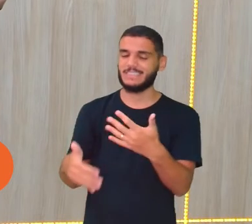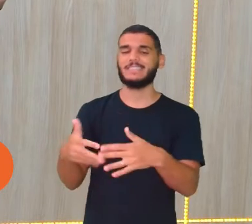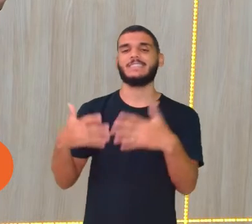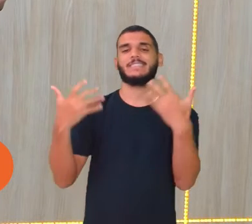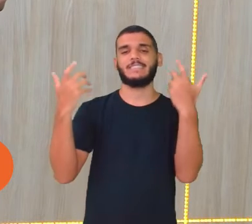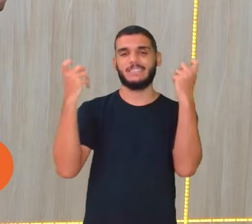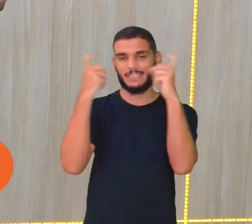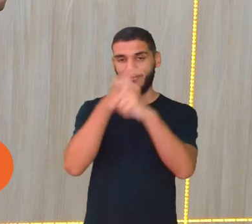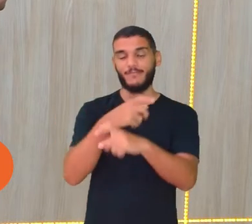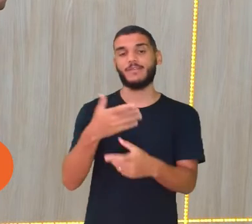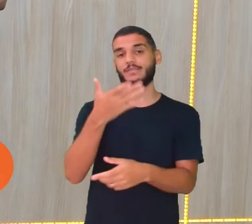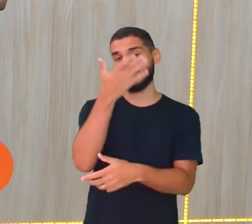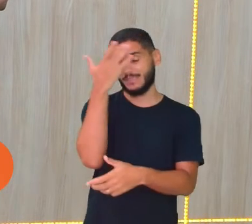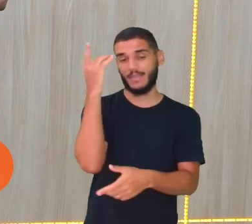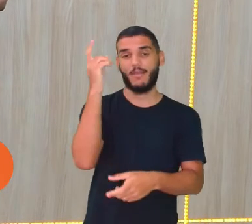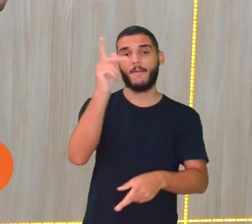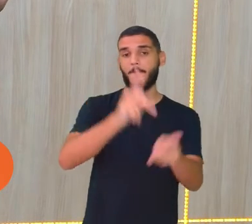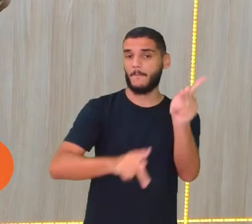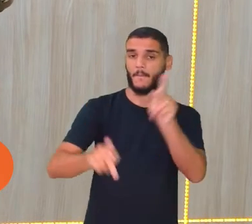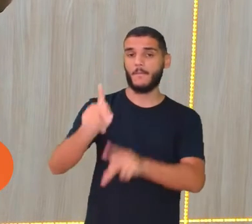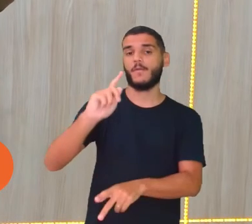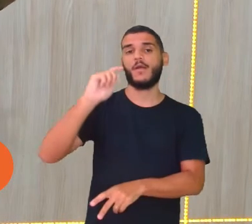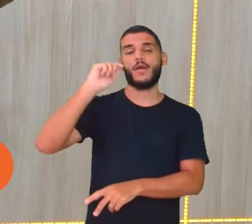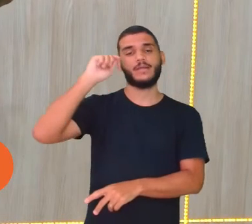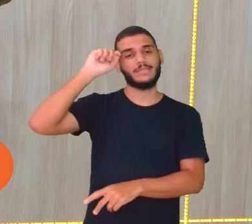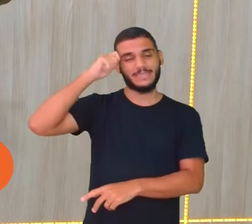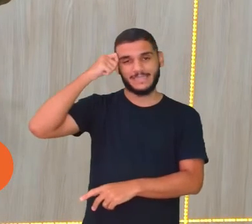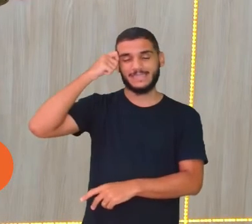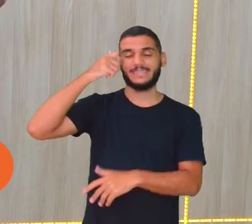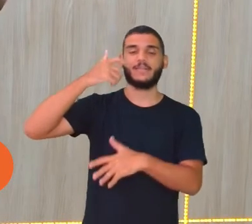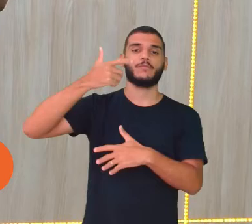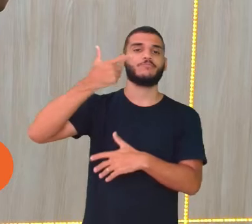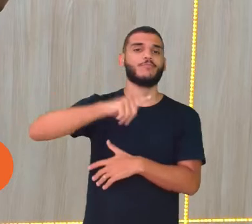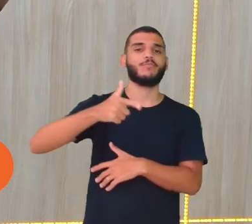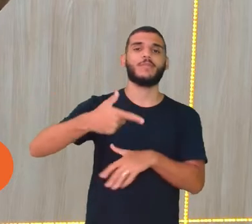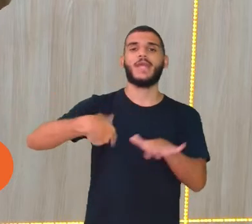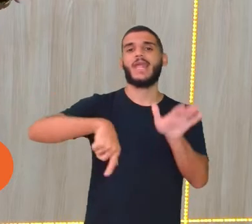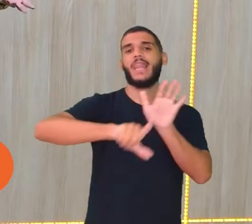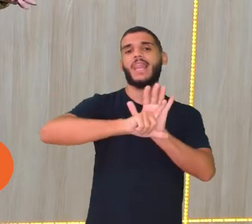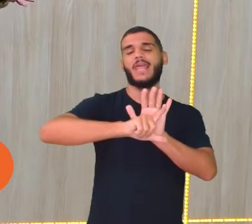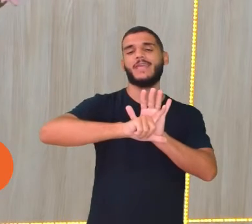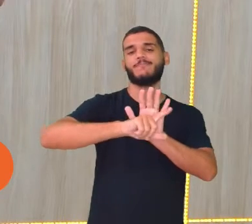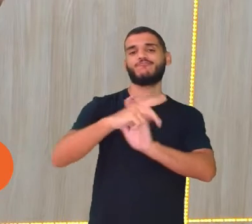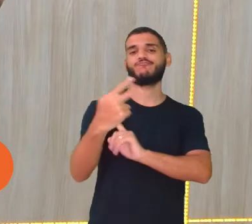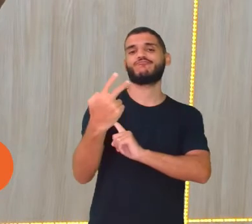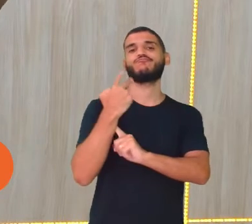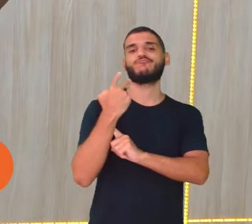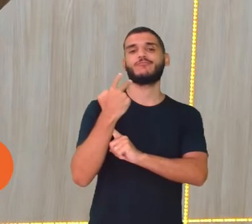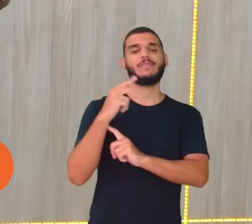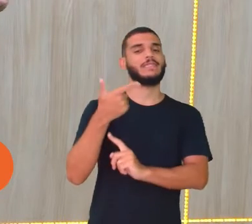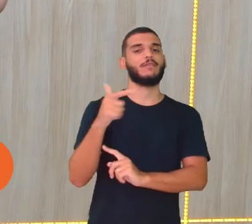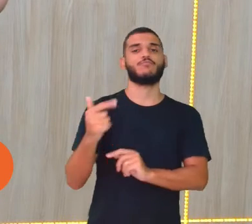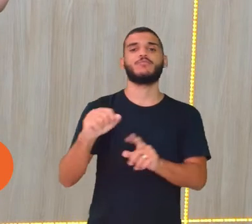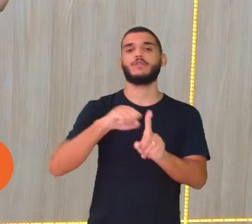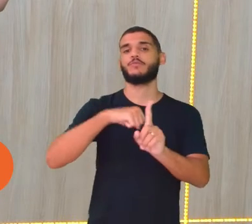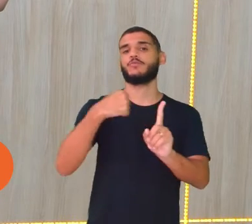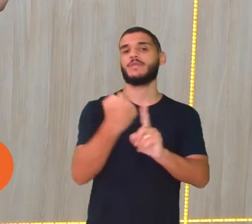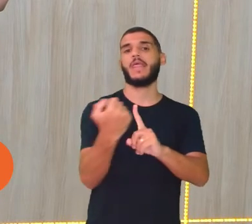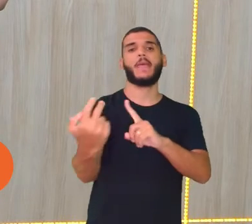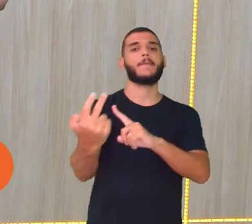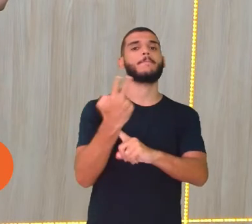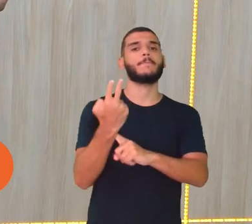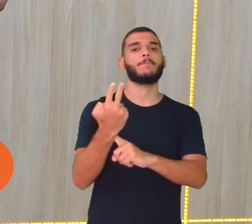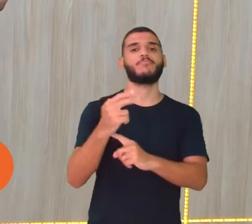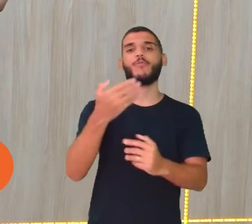uma população ali de negros e não tinha nenhum respaldo, né, da sociedade, não tinha respaldo do governo, tá